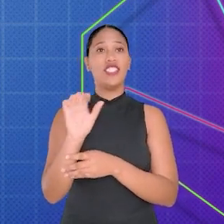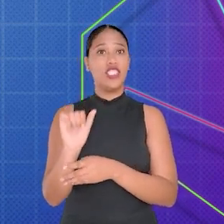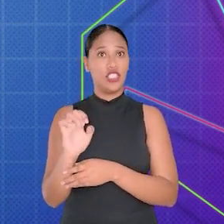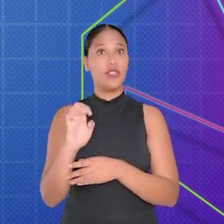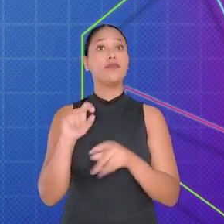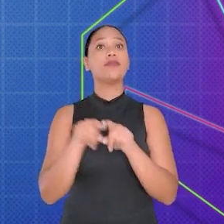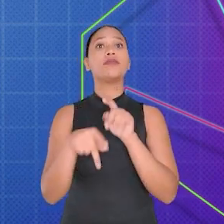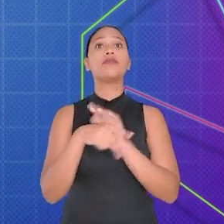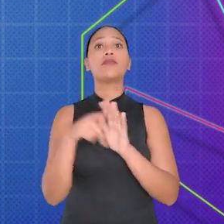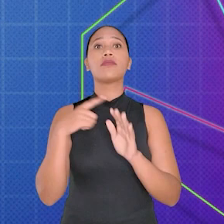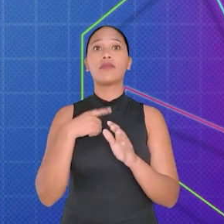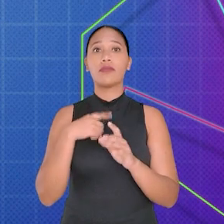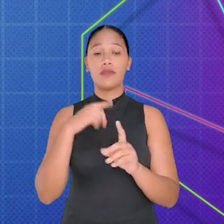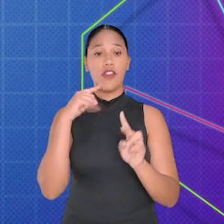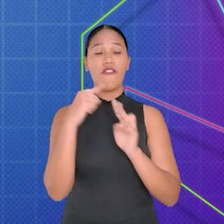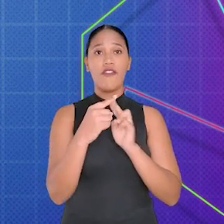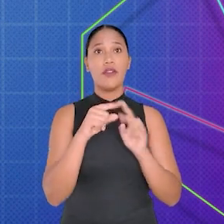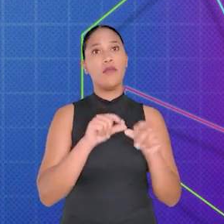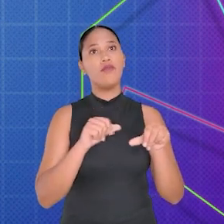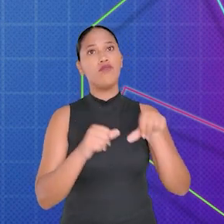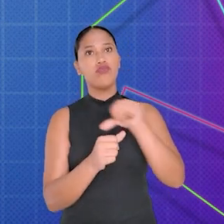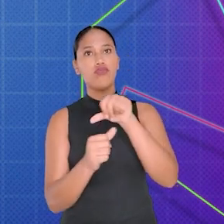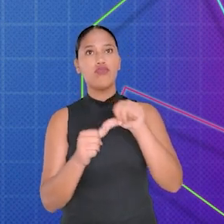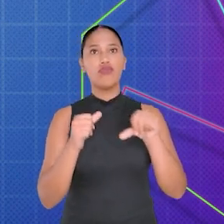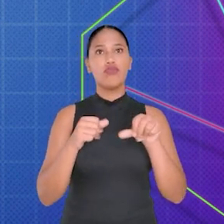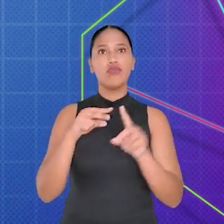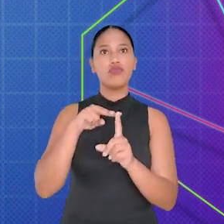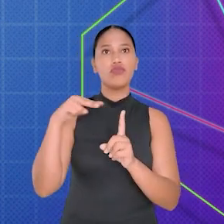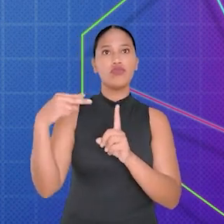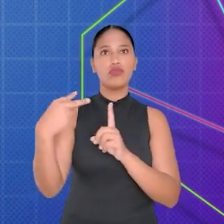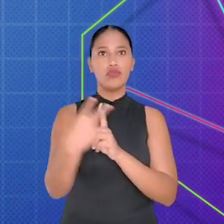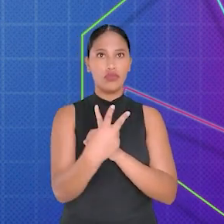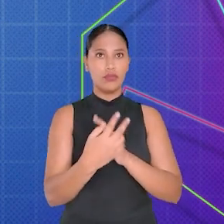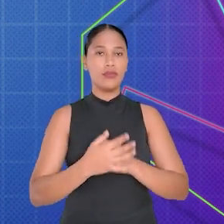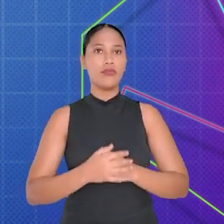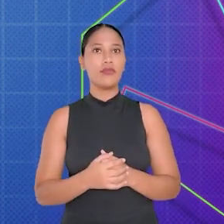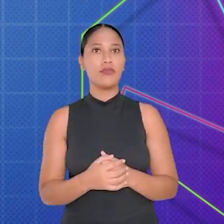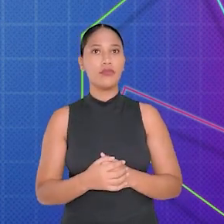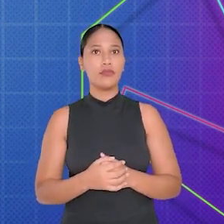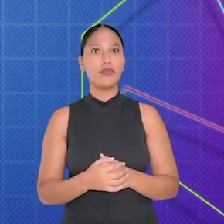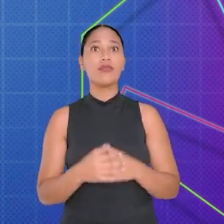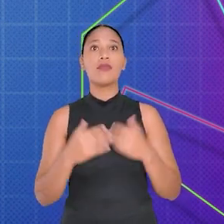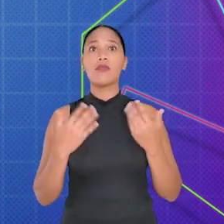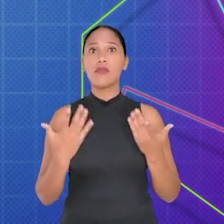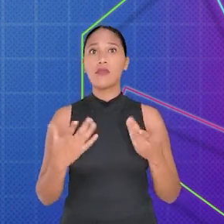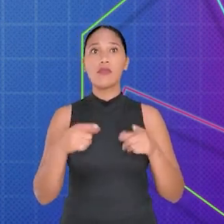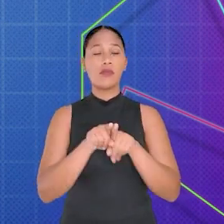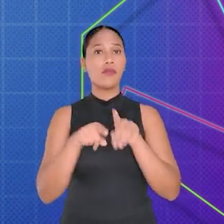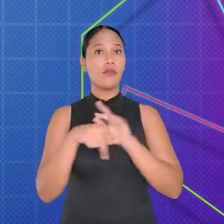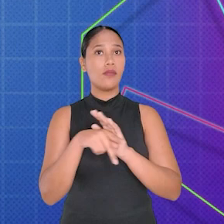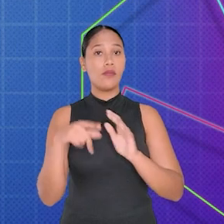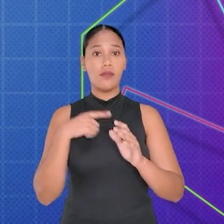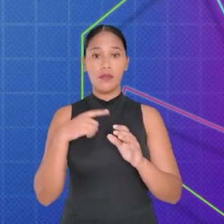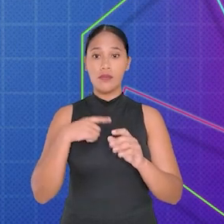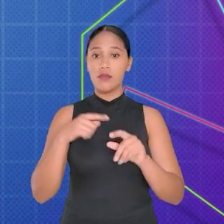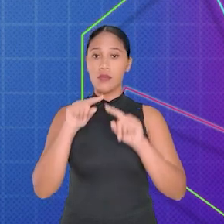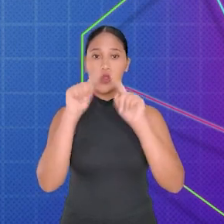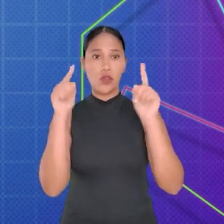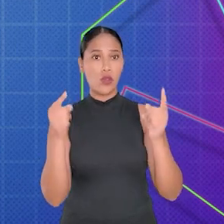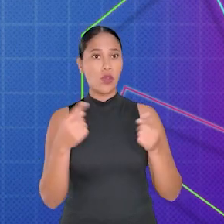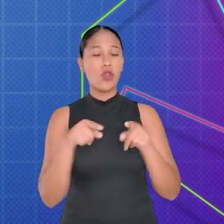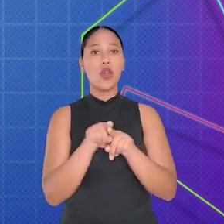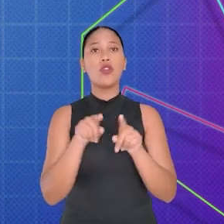Bevel é usada para arredondar as bordas e criar curvas suaves. Com a modelagem poligonal, os usuários podem criar objetos